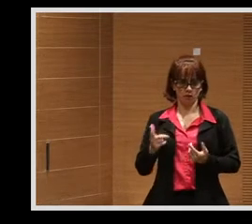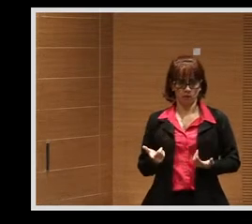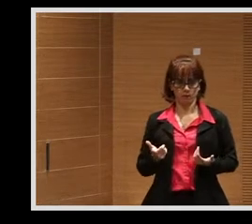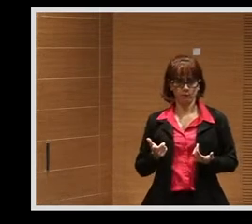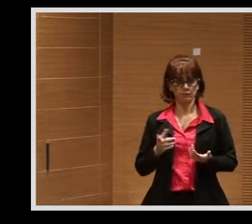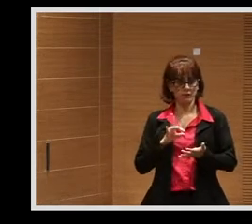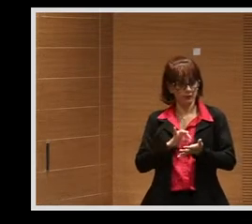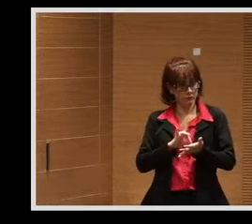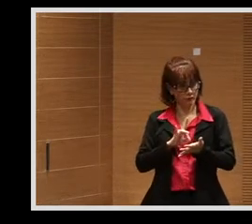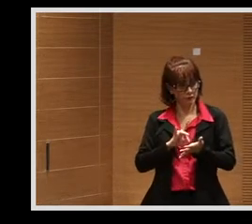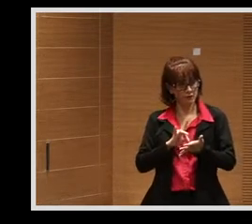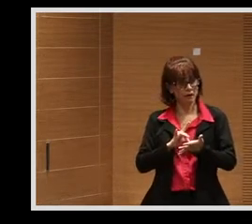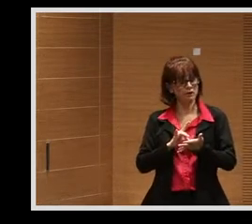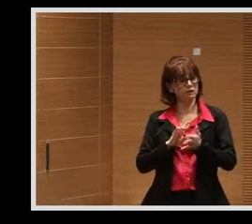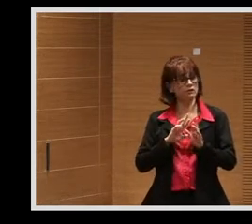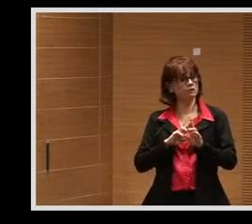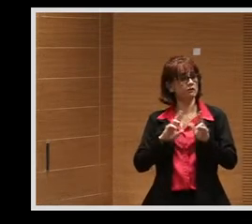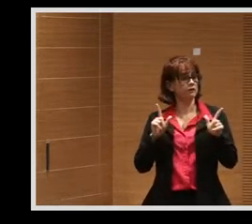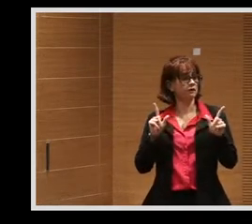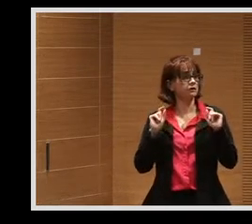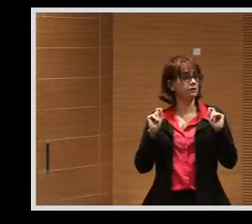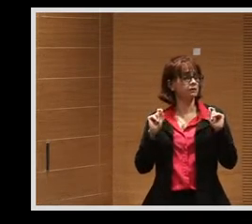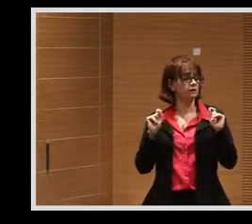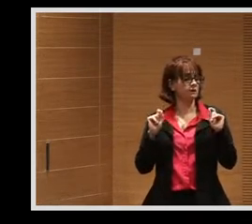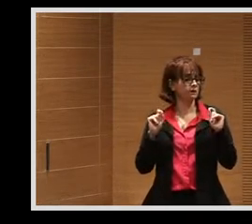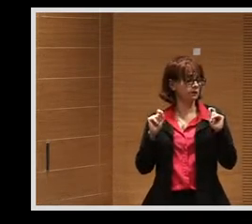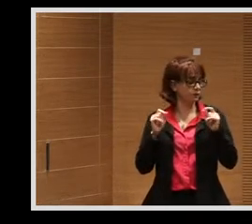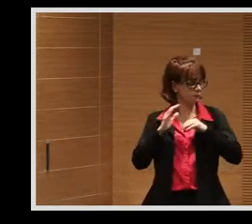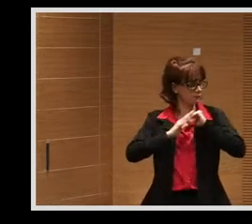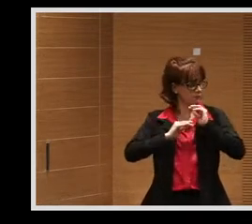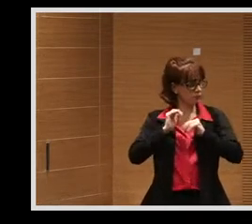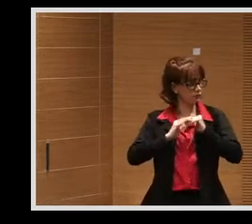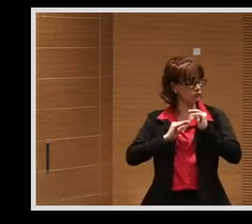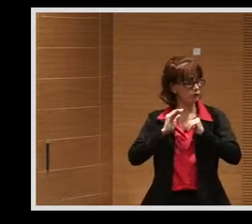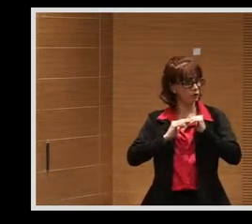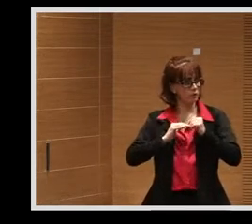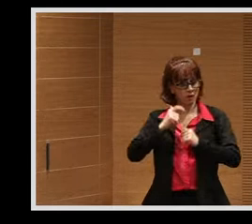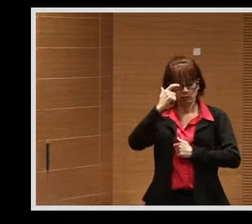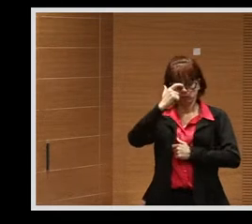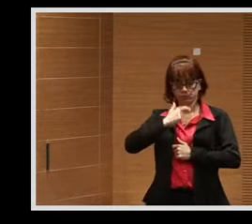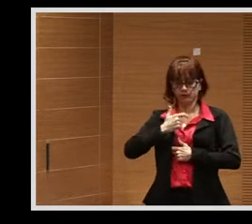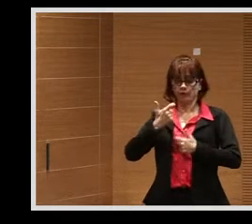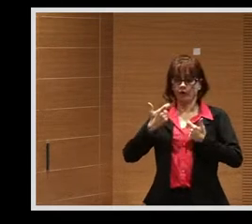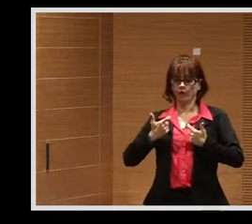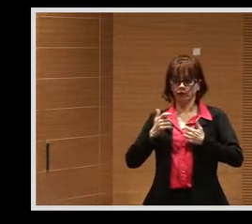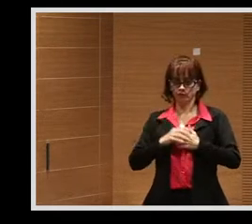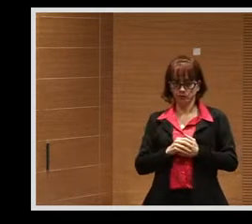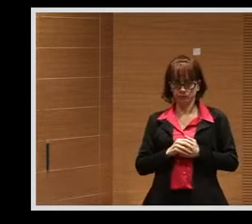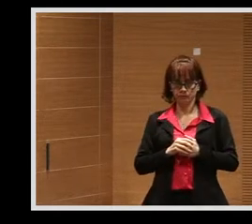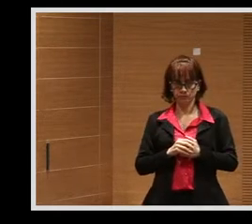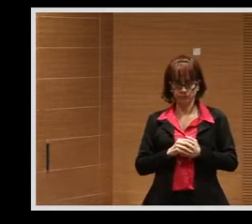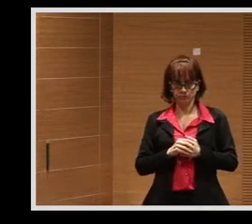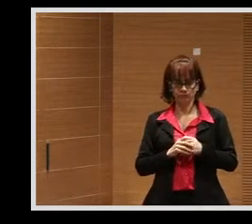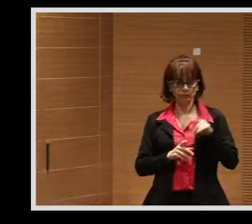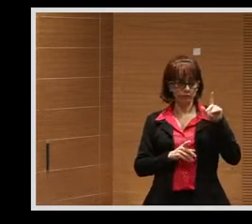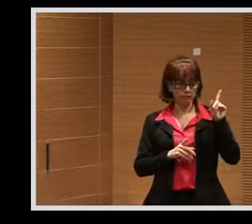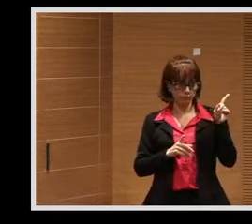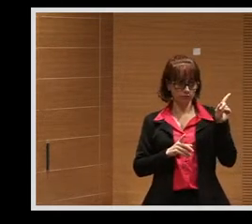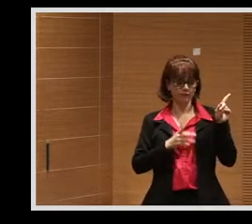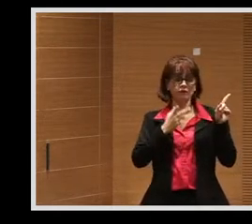a diferença é onde essa pessoa está, onde esse profissional está. Né? Então, ela fala que